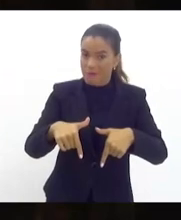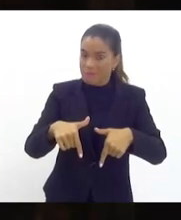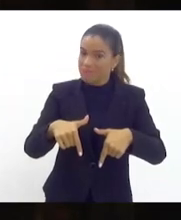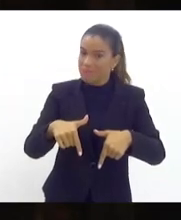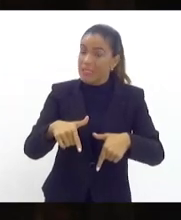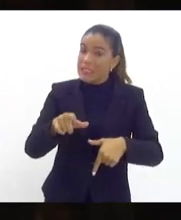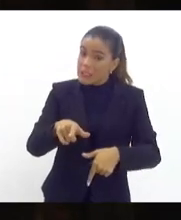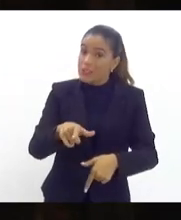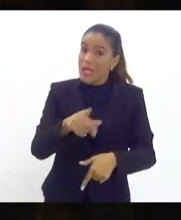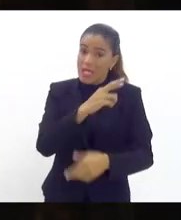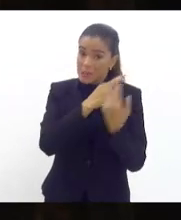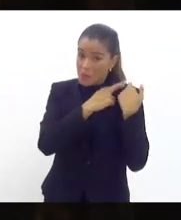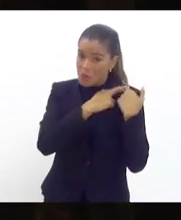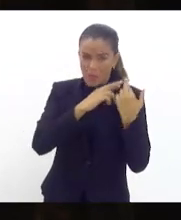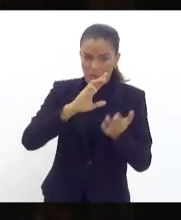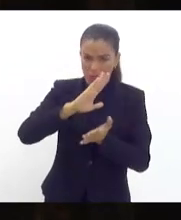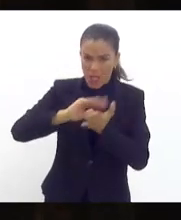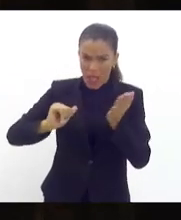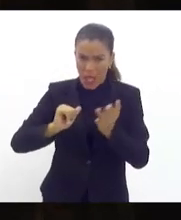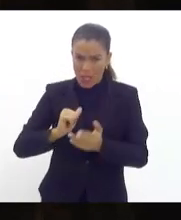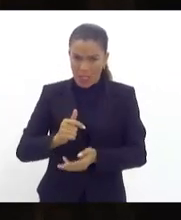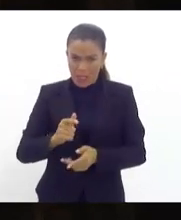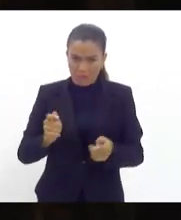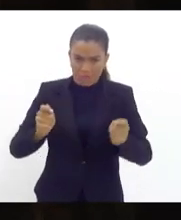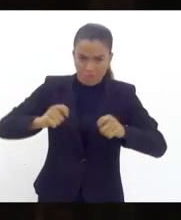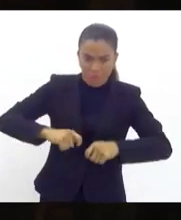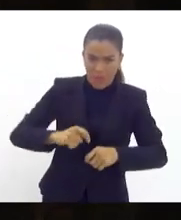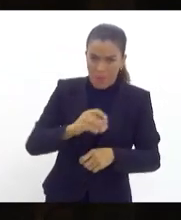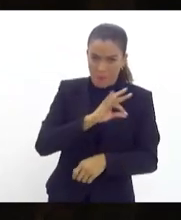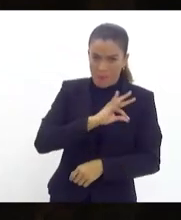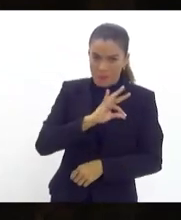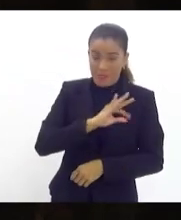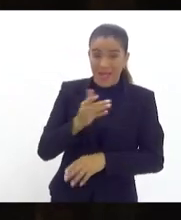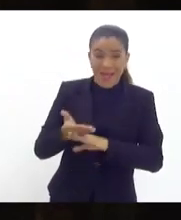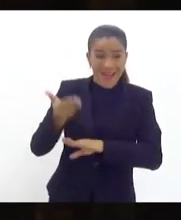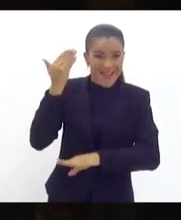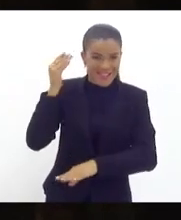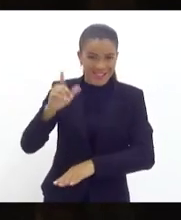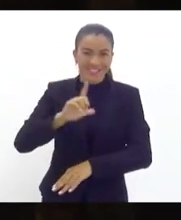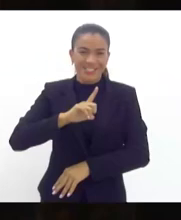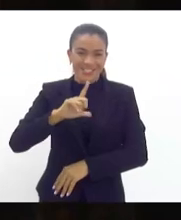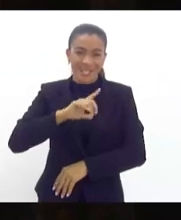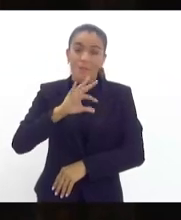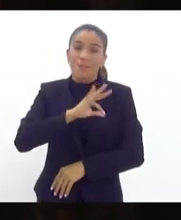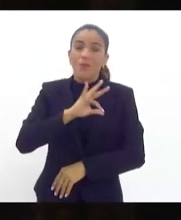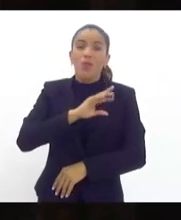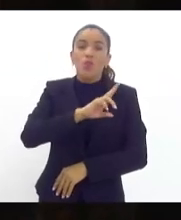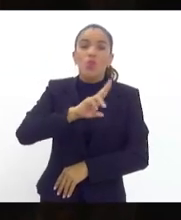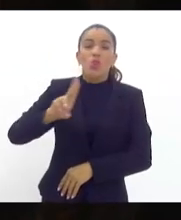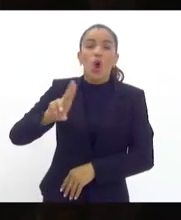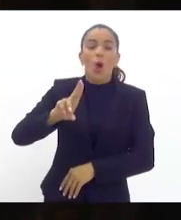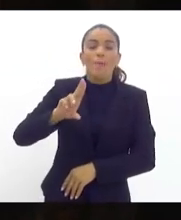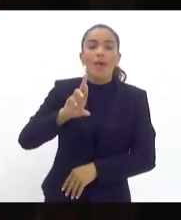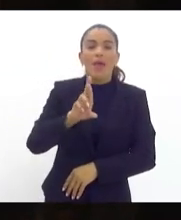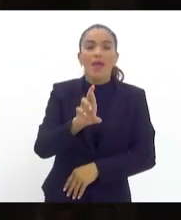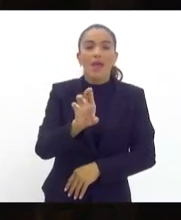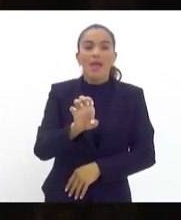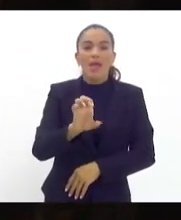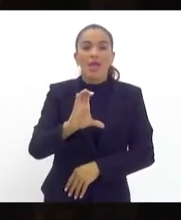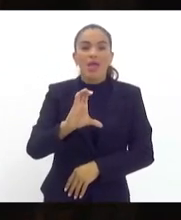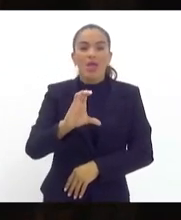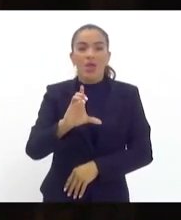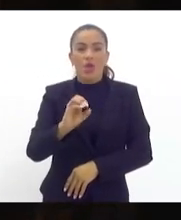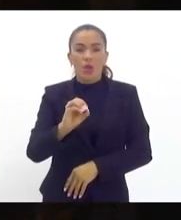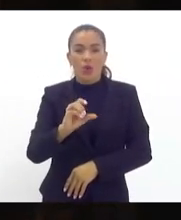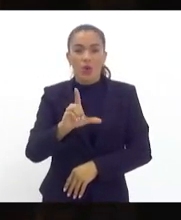retirado da polícia antigamente havia uma praxe em que a polícia fazia notem o nome recolhimento né isso agora